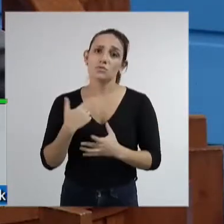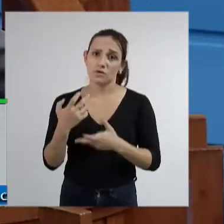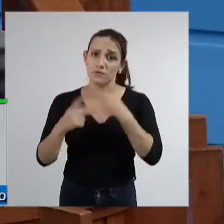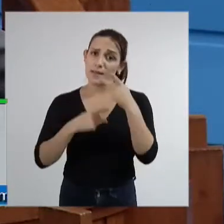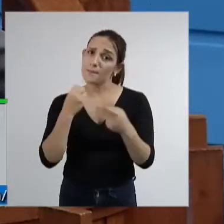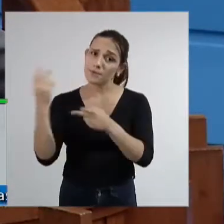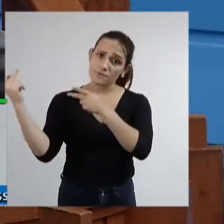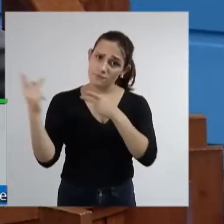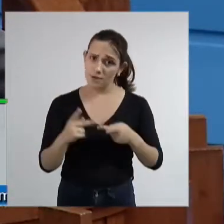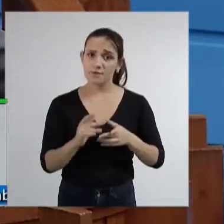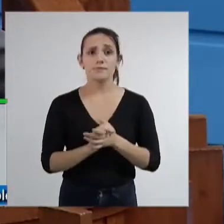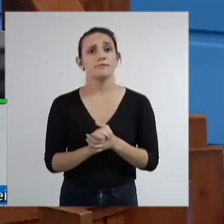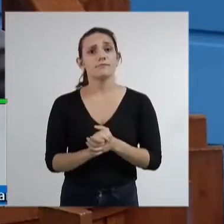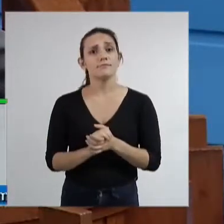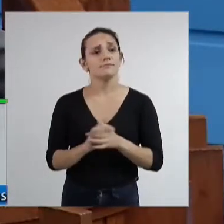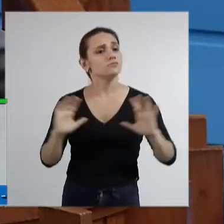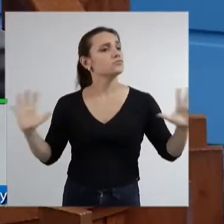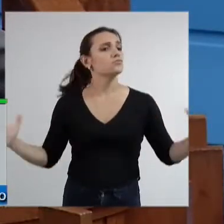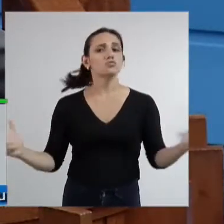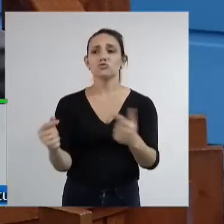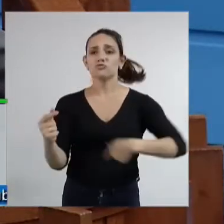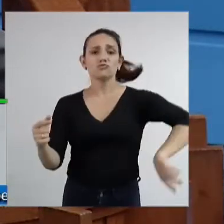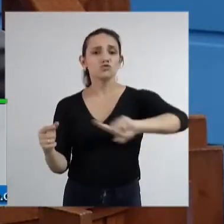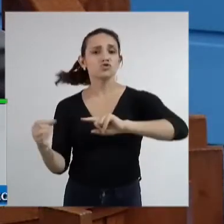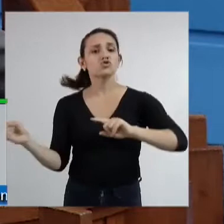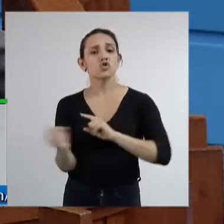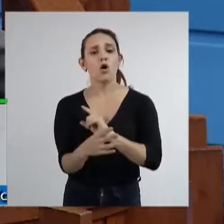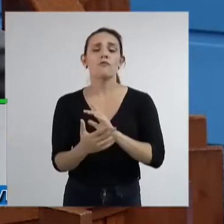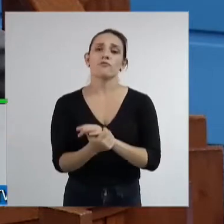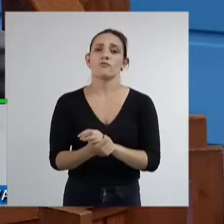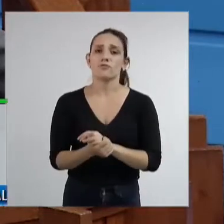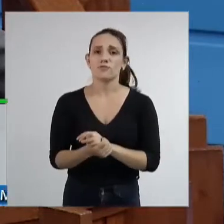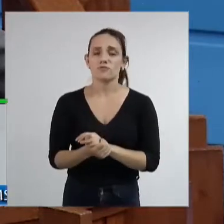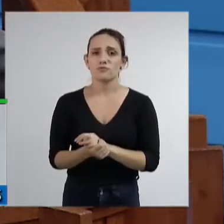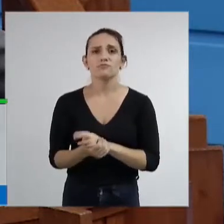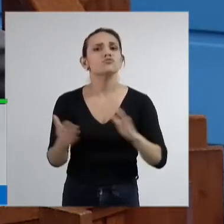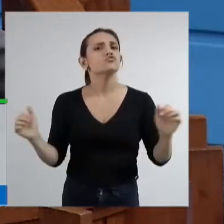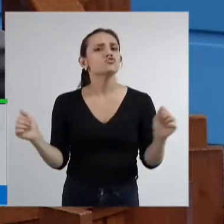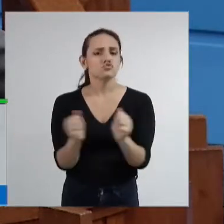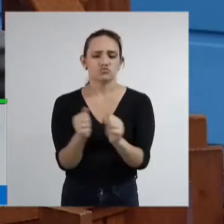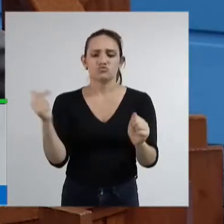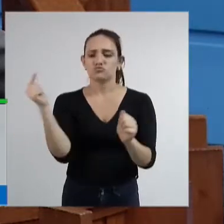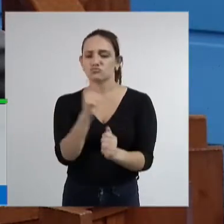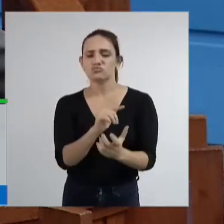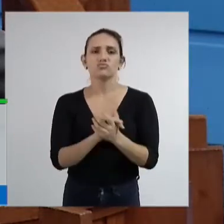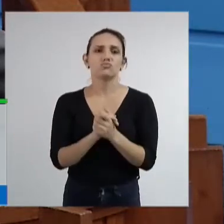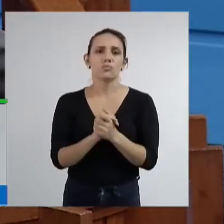dizer, seja muito bem-vindo, juntamente com os demais colegas, para que juntos